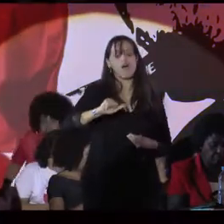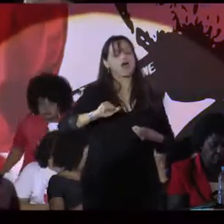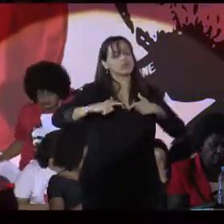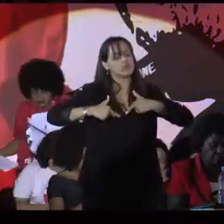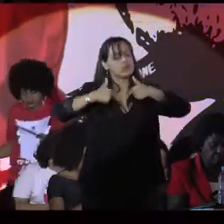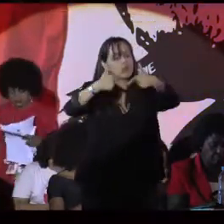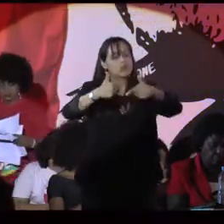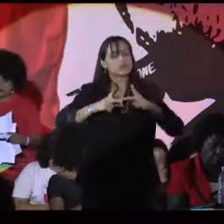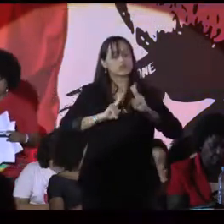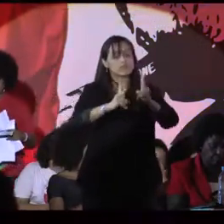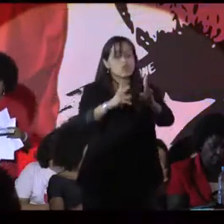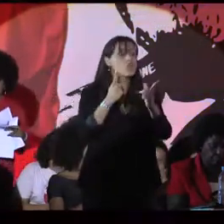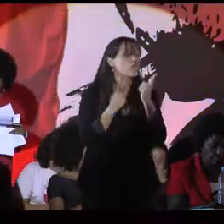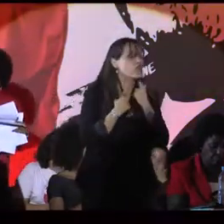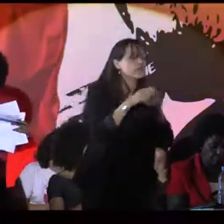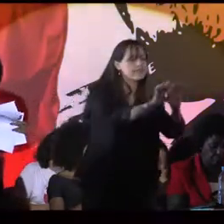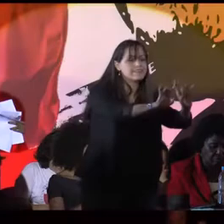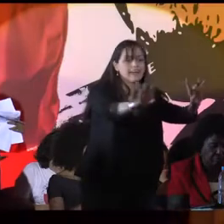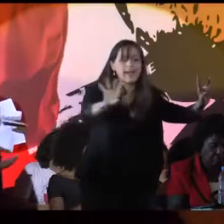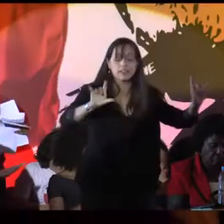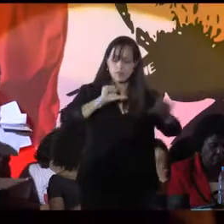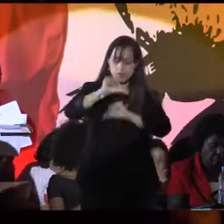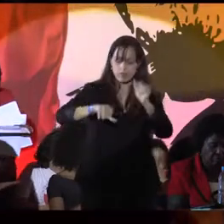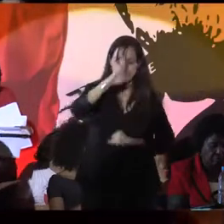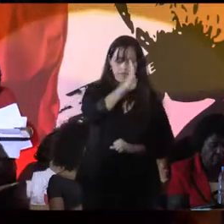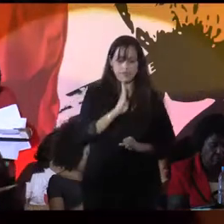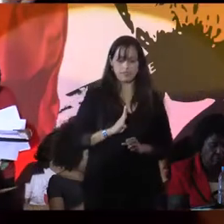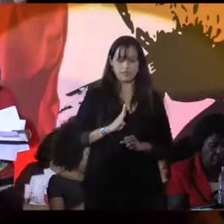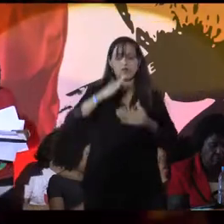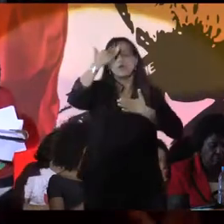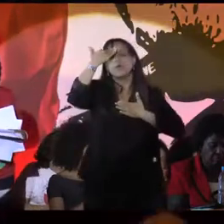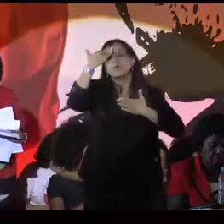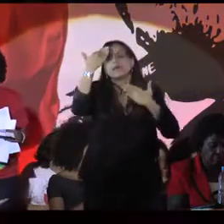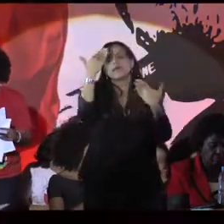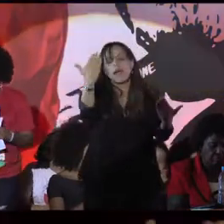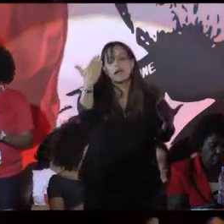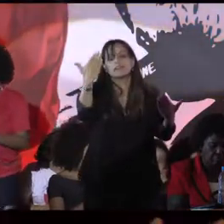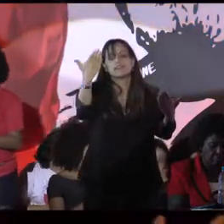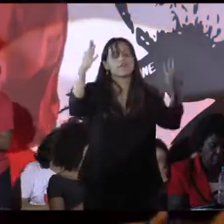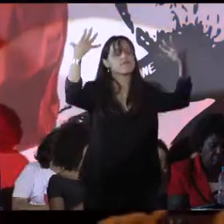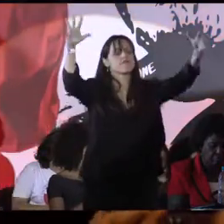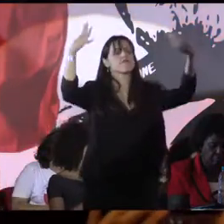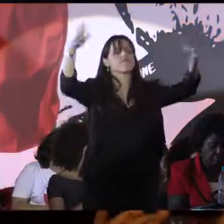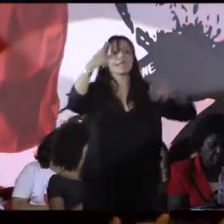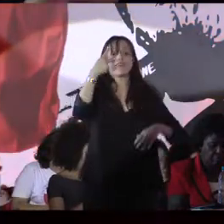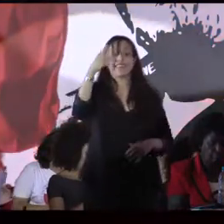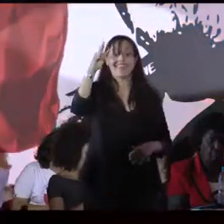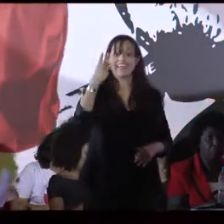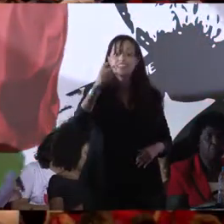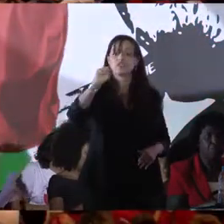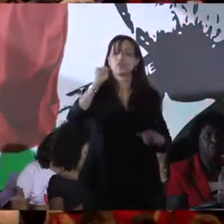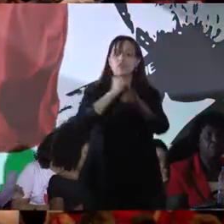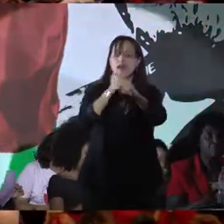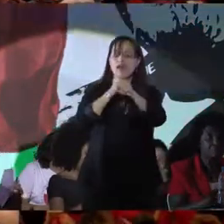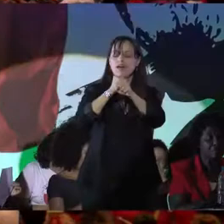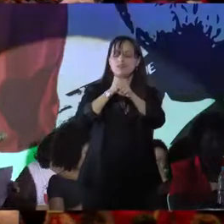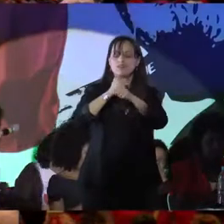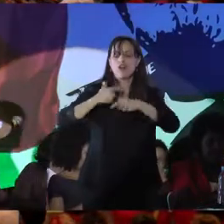adiante pela força e a vontade de mudar o Brasil. Muito obrigado. Viva o PT! 38 anos de luta.